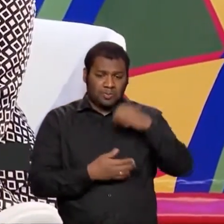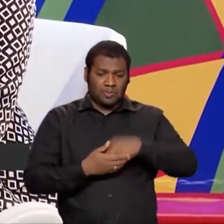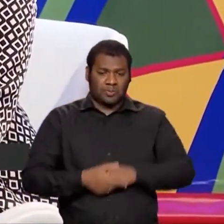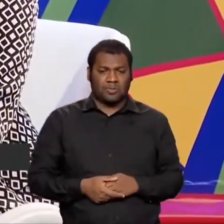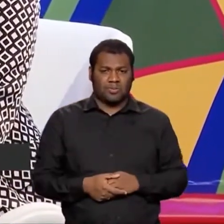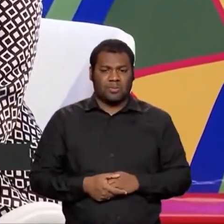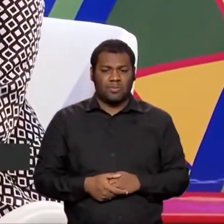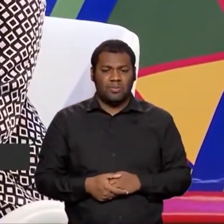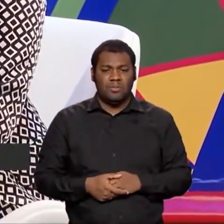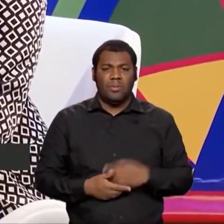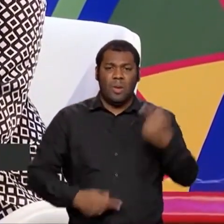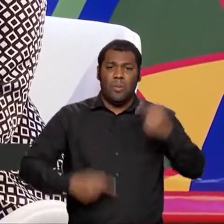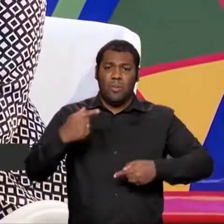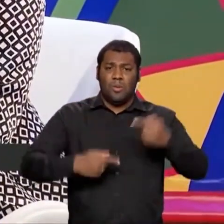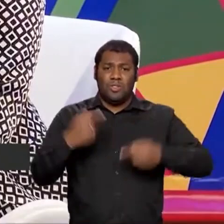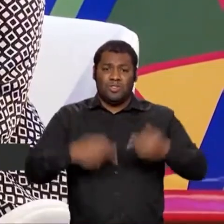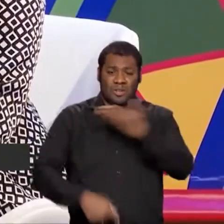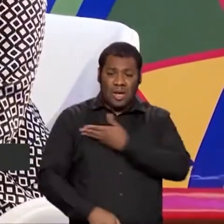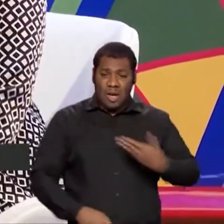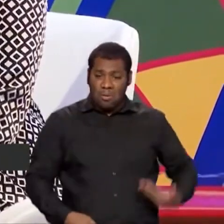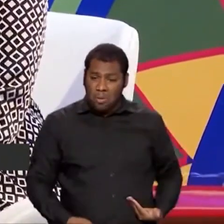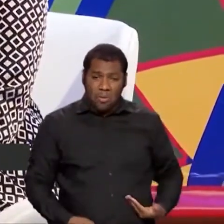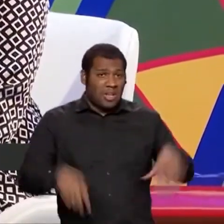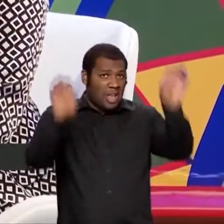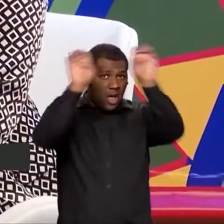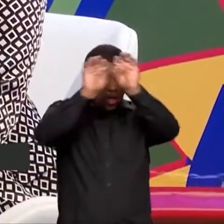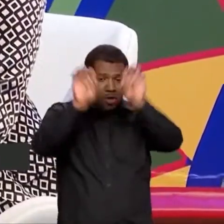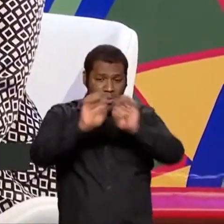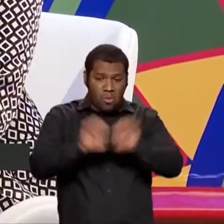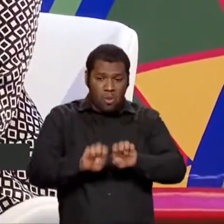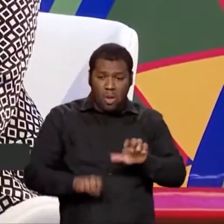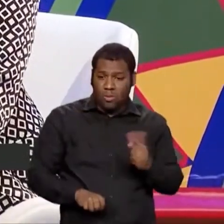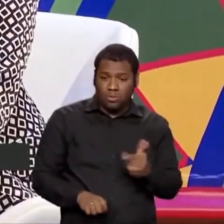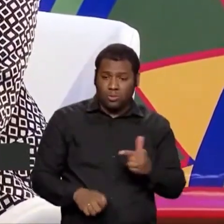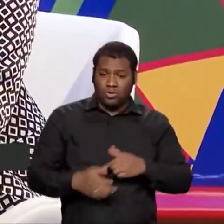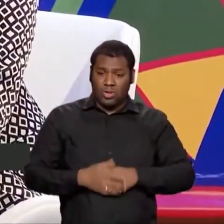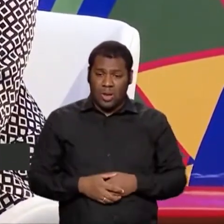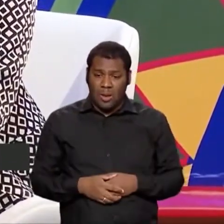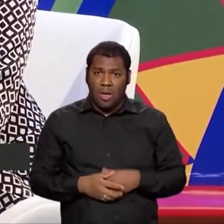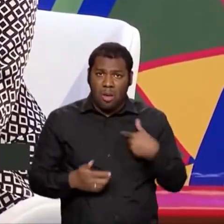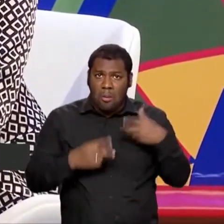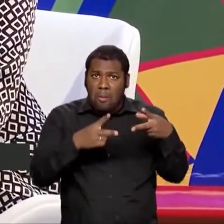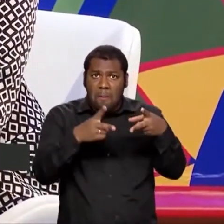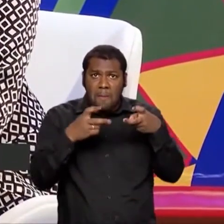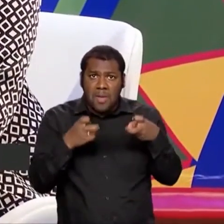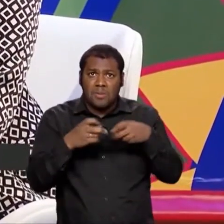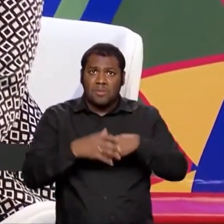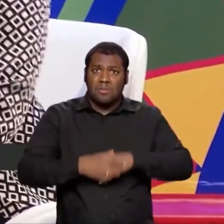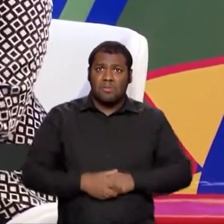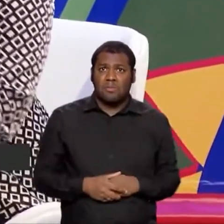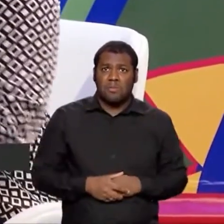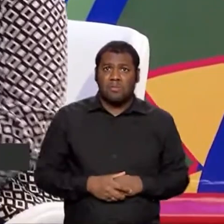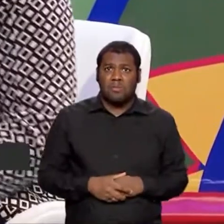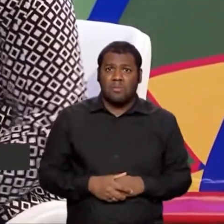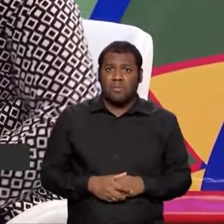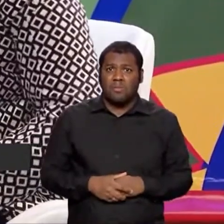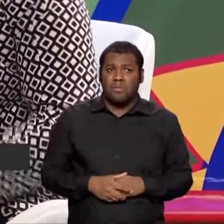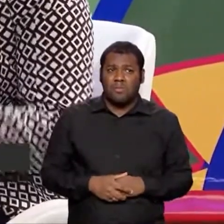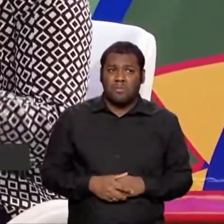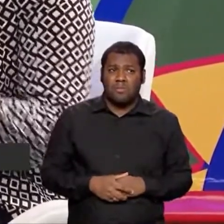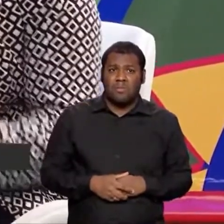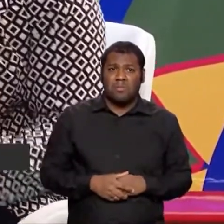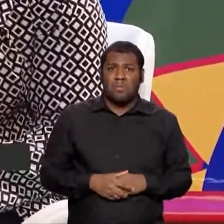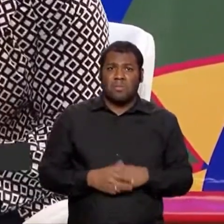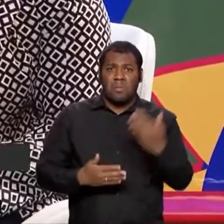as artes, as políticas públicas totalmente desmobilizadas. O que havia era uma desconstrução mesmo, que